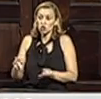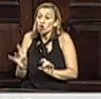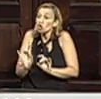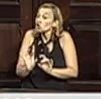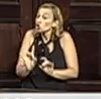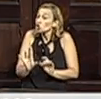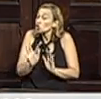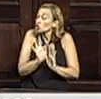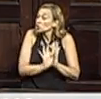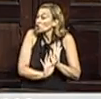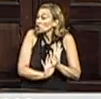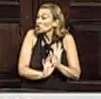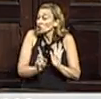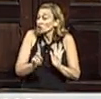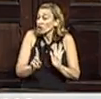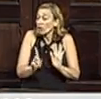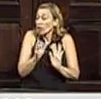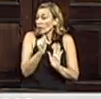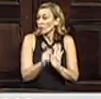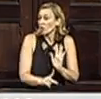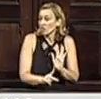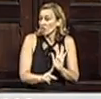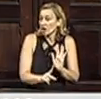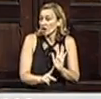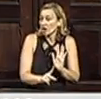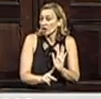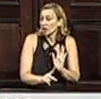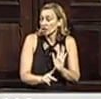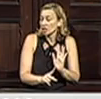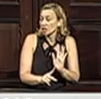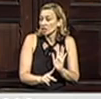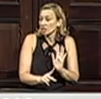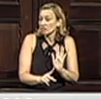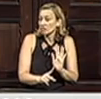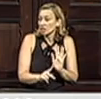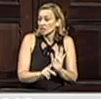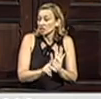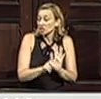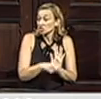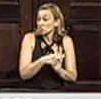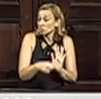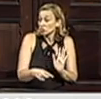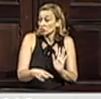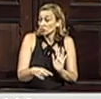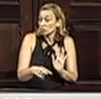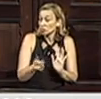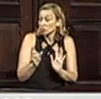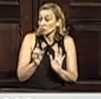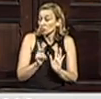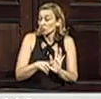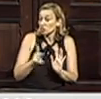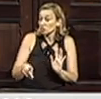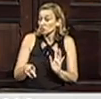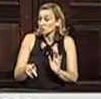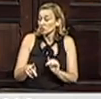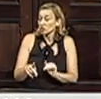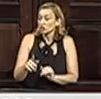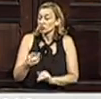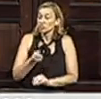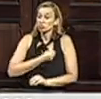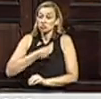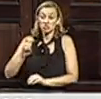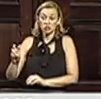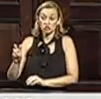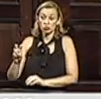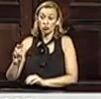final aprovado do destaque mantém professores do Fundamental 1 na faixa 5. Ora, já aprovamos na faixa 6. Mas olha só,